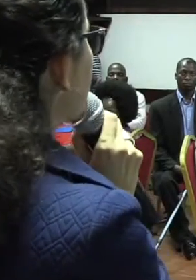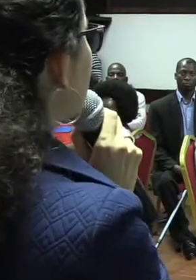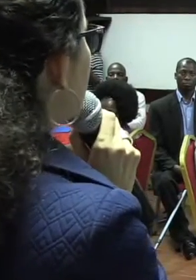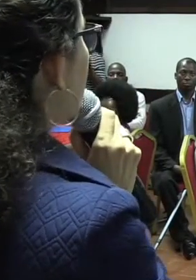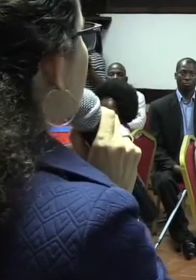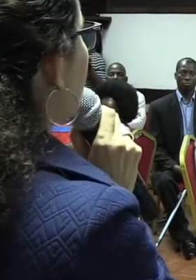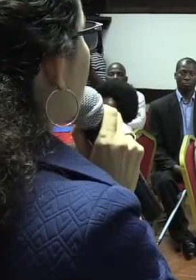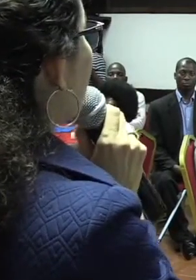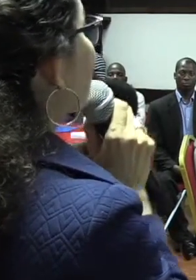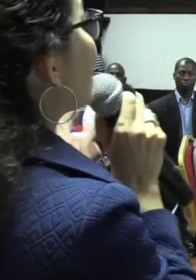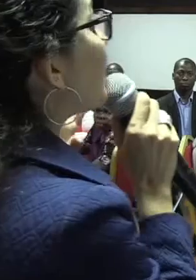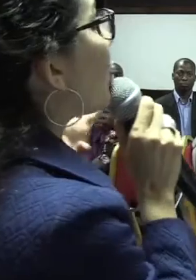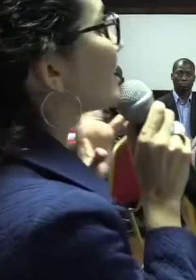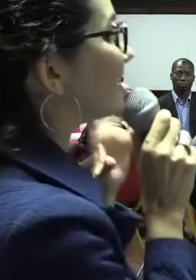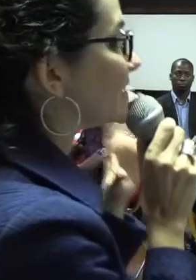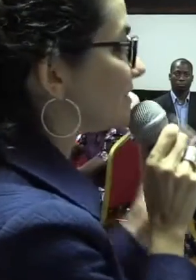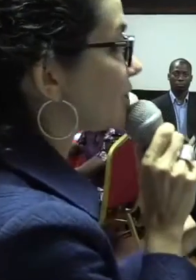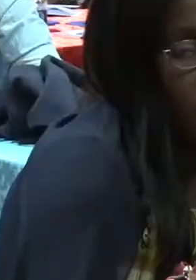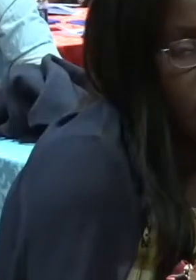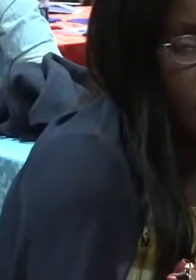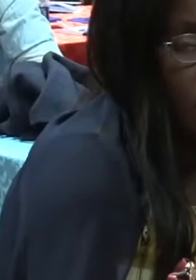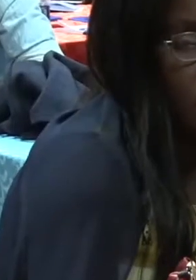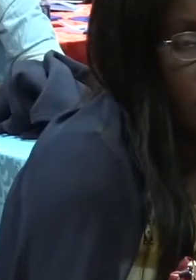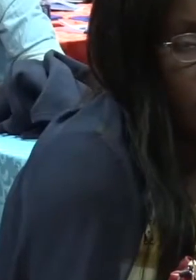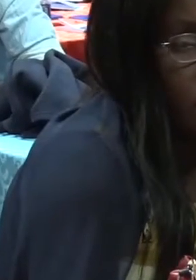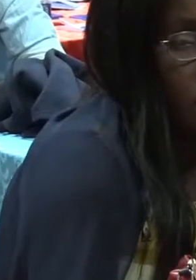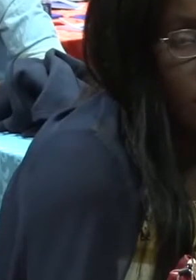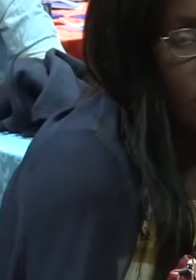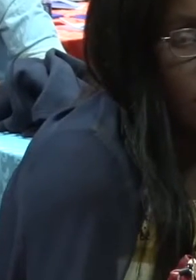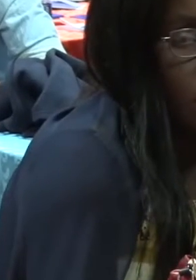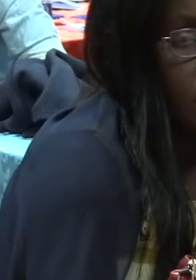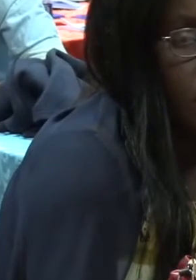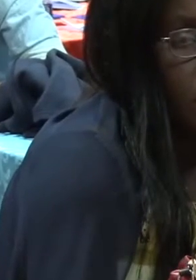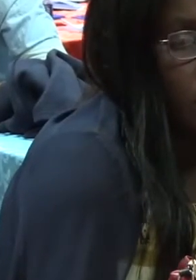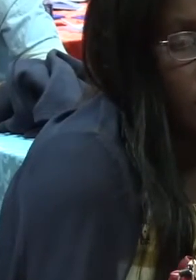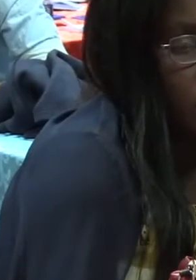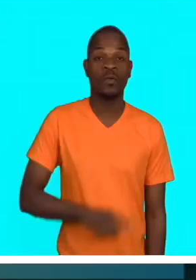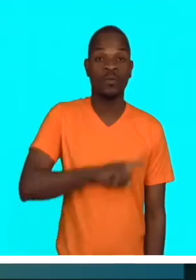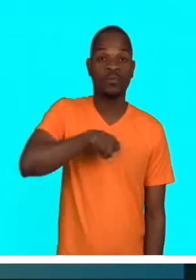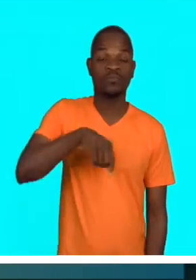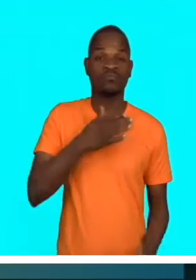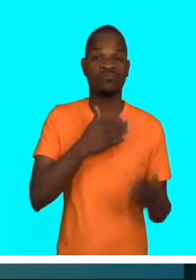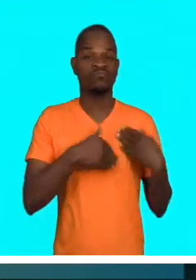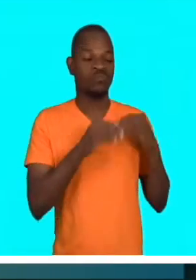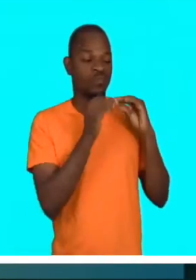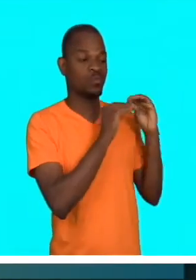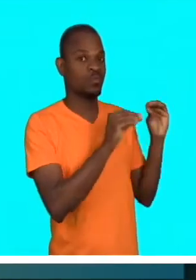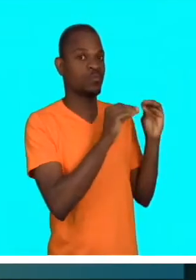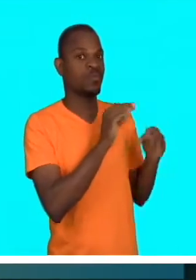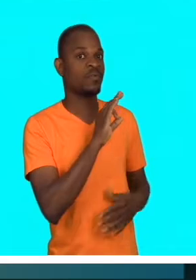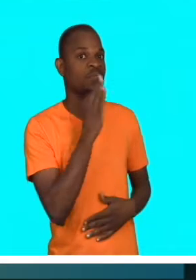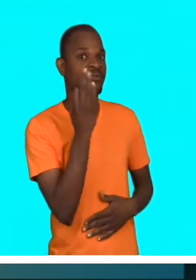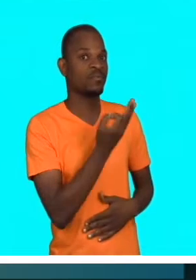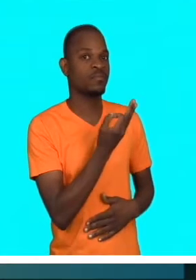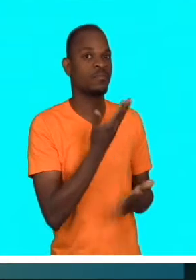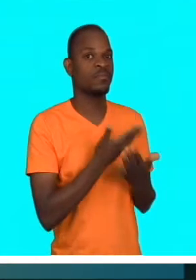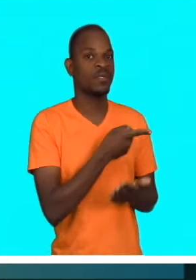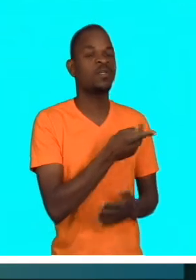com o governo. A finalidade é garantir que haja uma inclusão social efetiva. Queremos capacitar o FAMOD